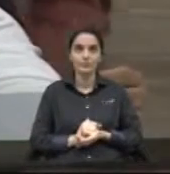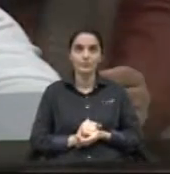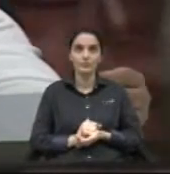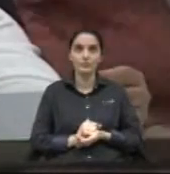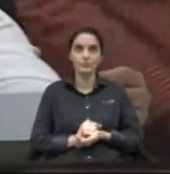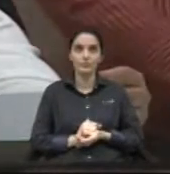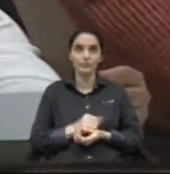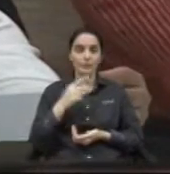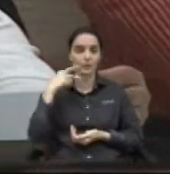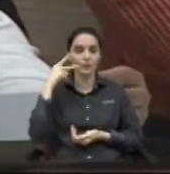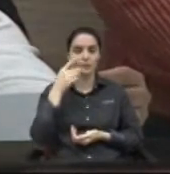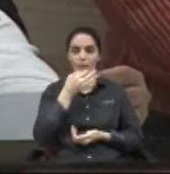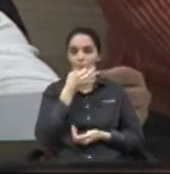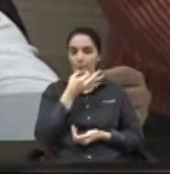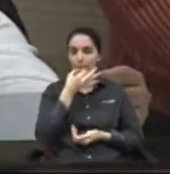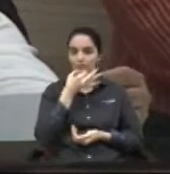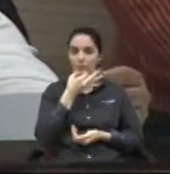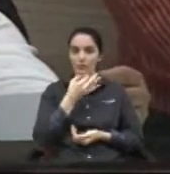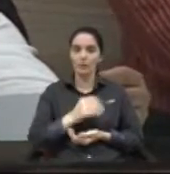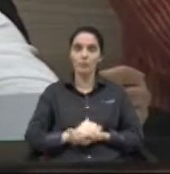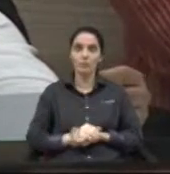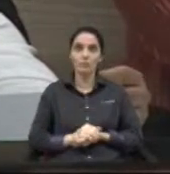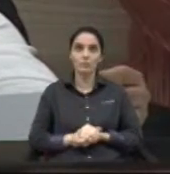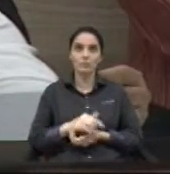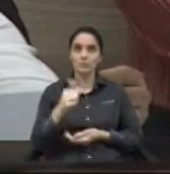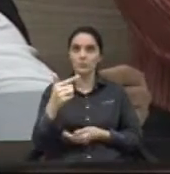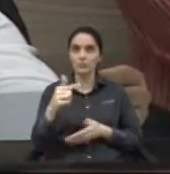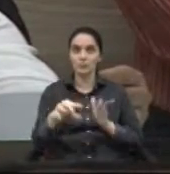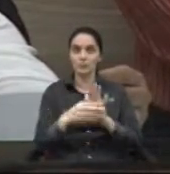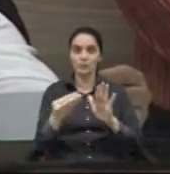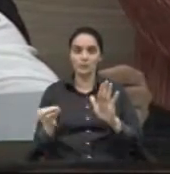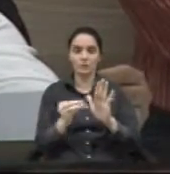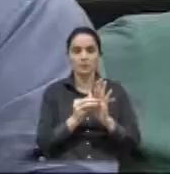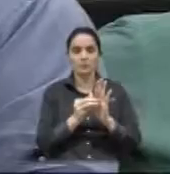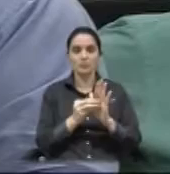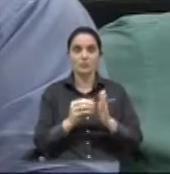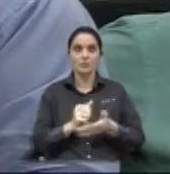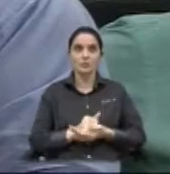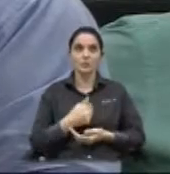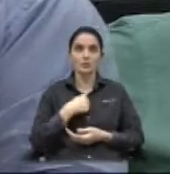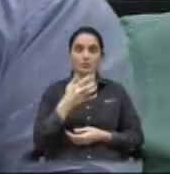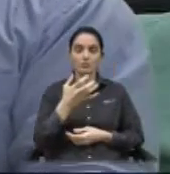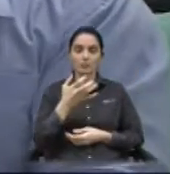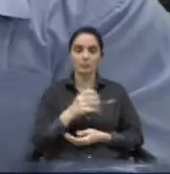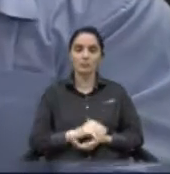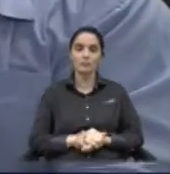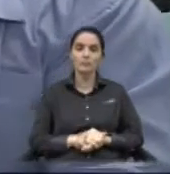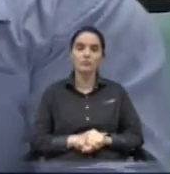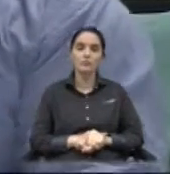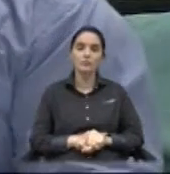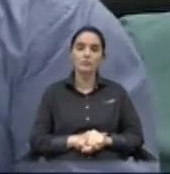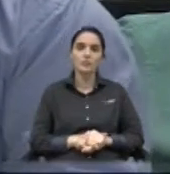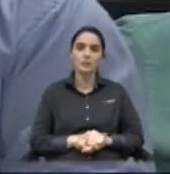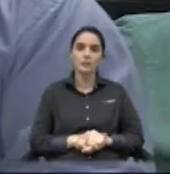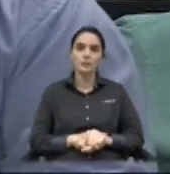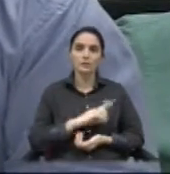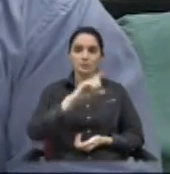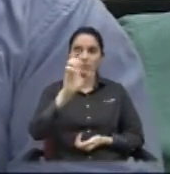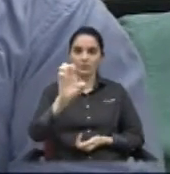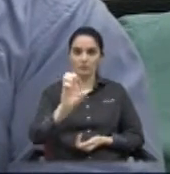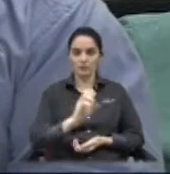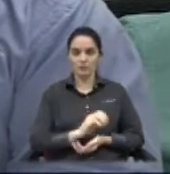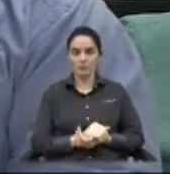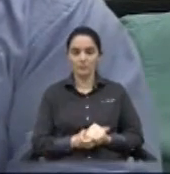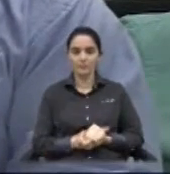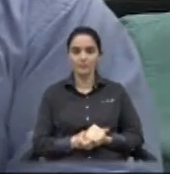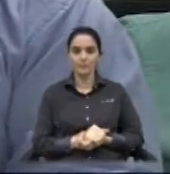Algum vereador deseja discutir? O projeto não contém emendas e os pareceres são favoráveis. Quero discutir, senhor presidente. Com a palavra, o nobre vereador Zé D'Amico. Presidente